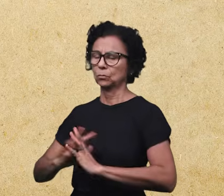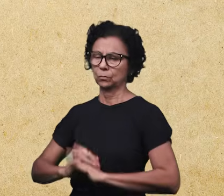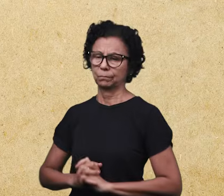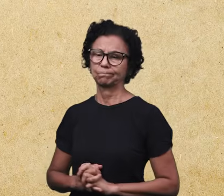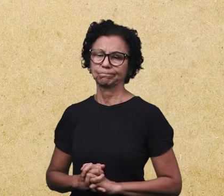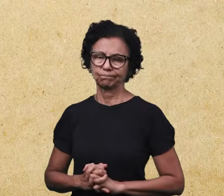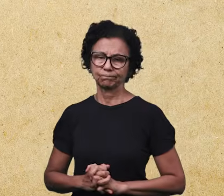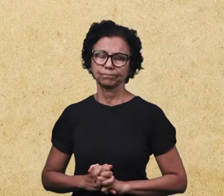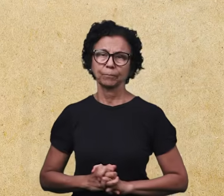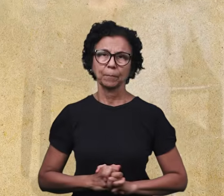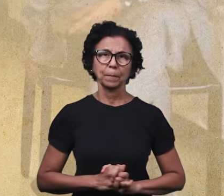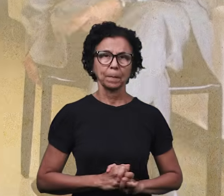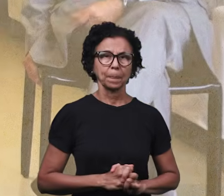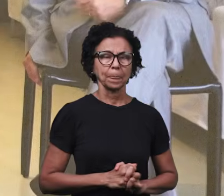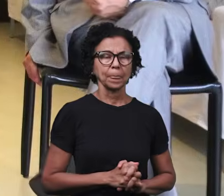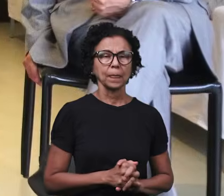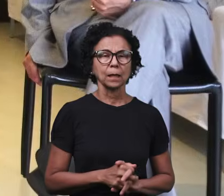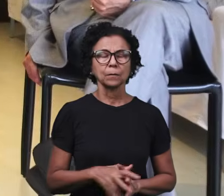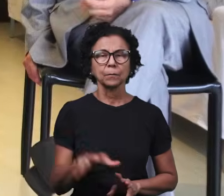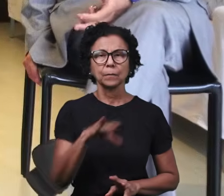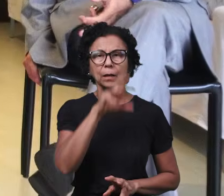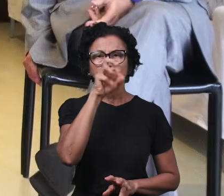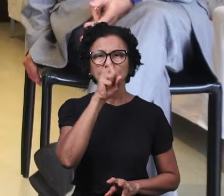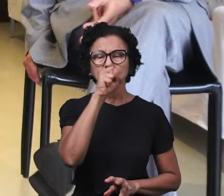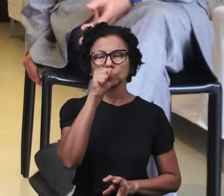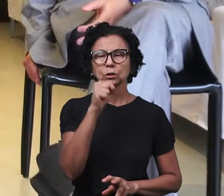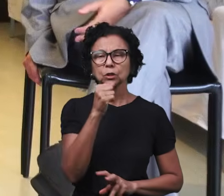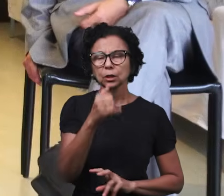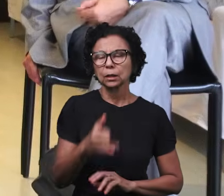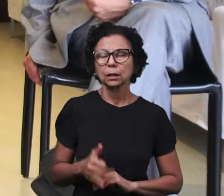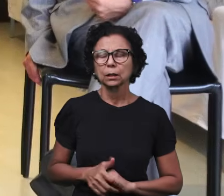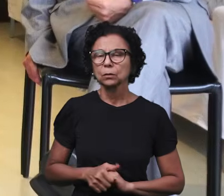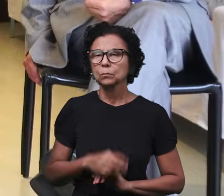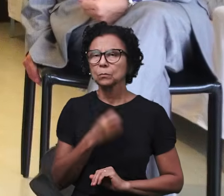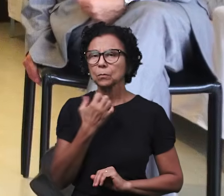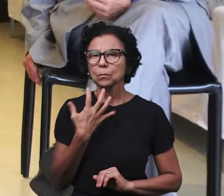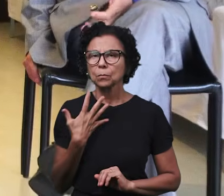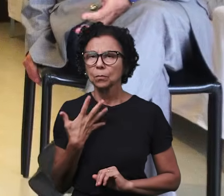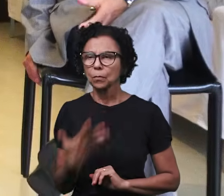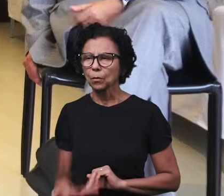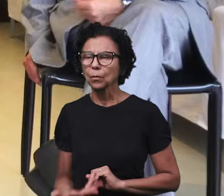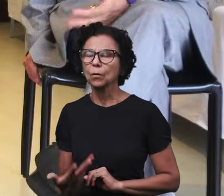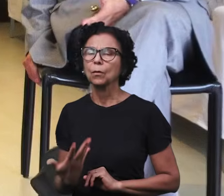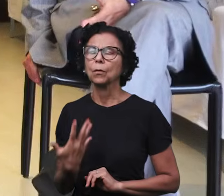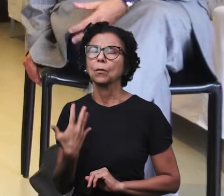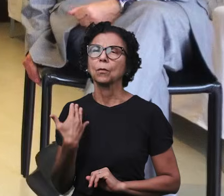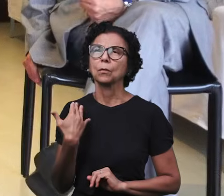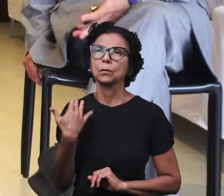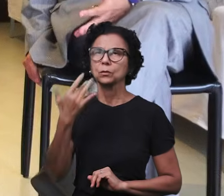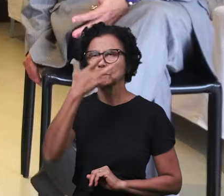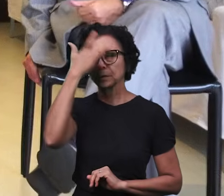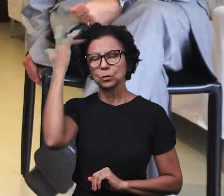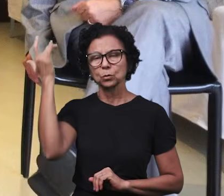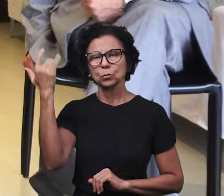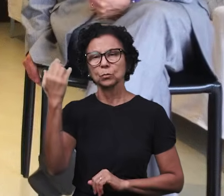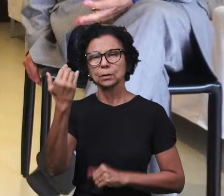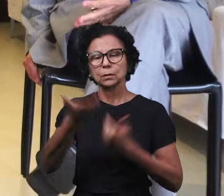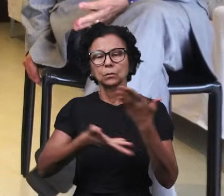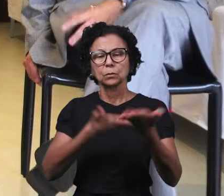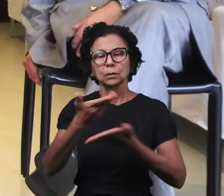campo fala da pureza, né? A ausência de maldade dos animais, das flores, das